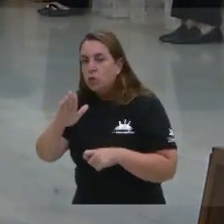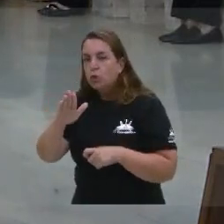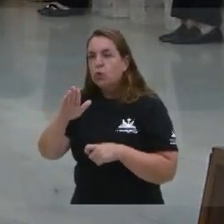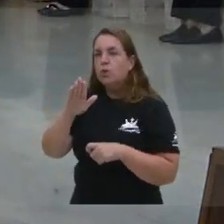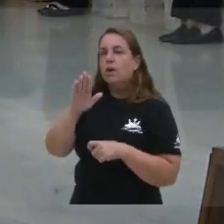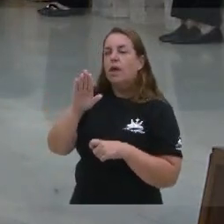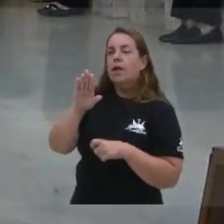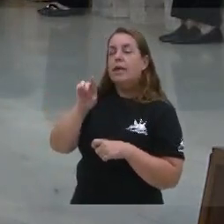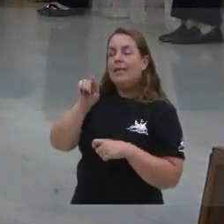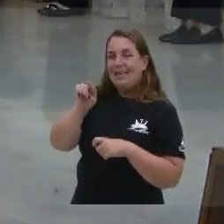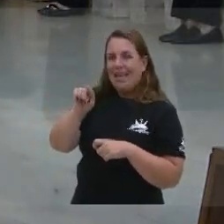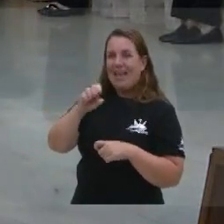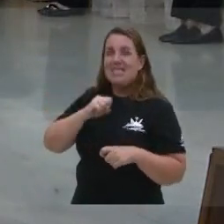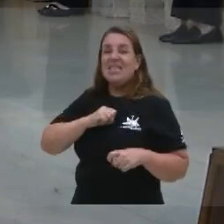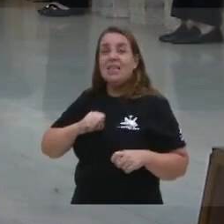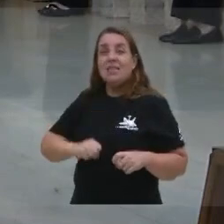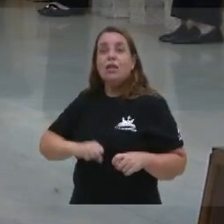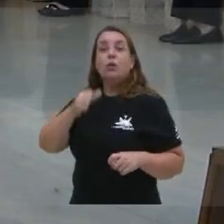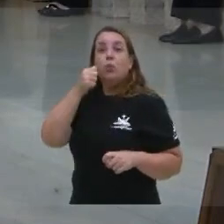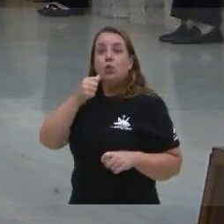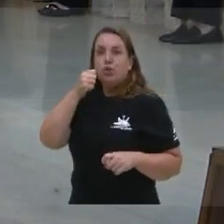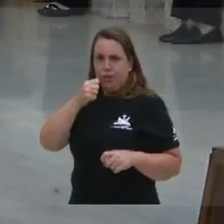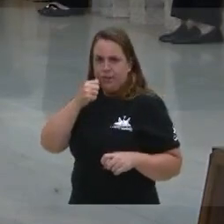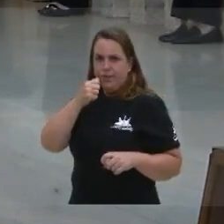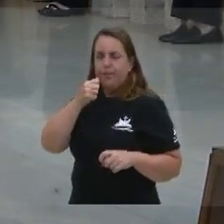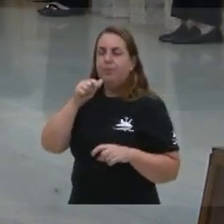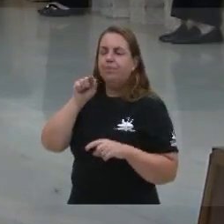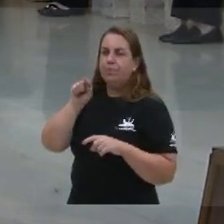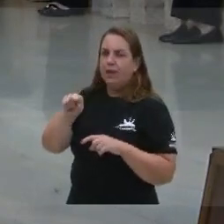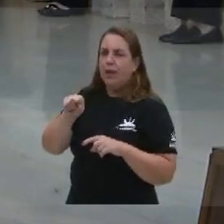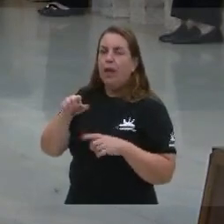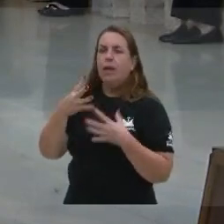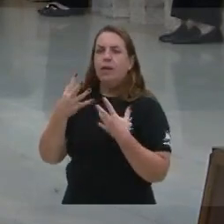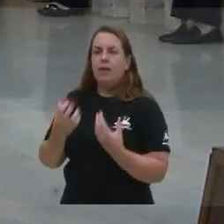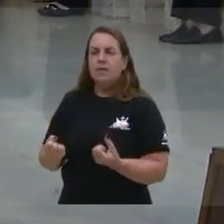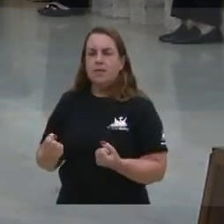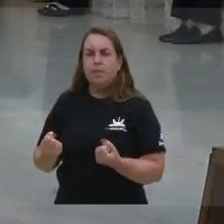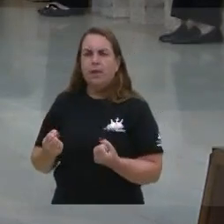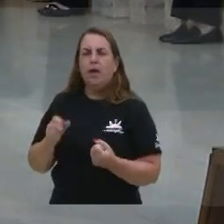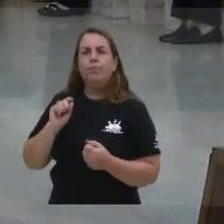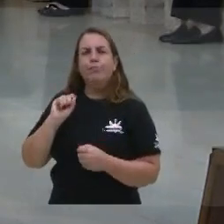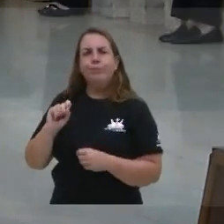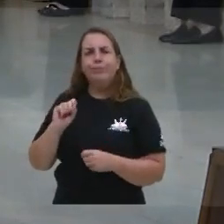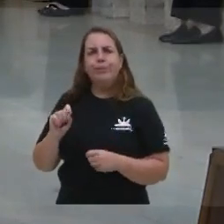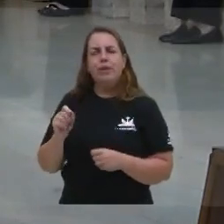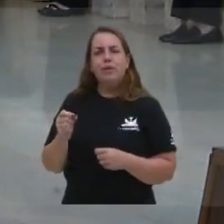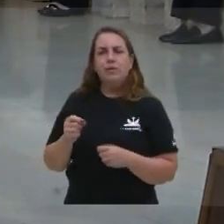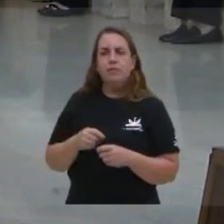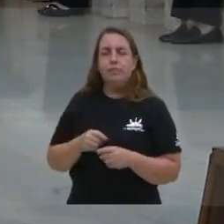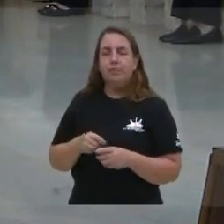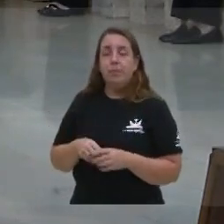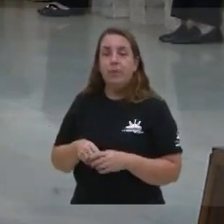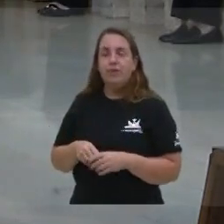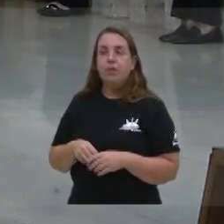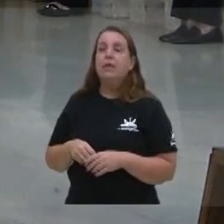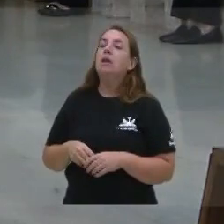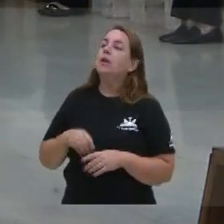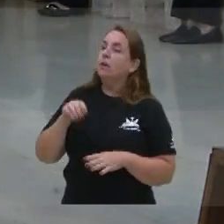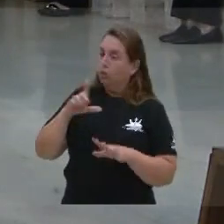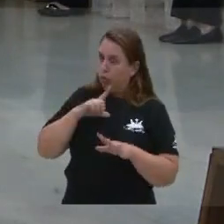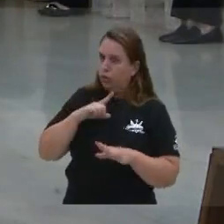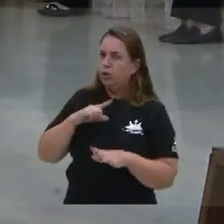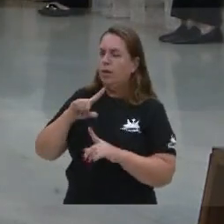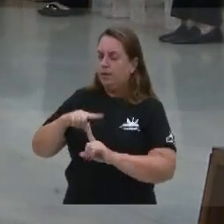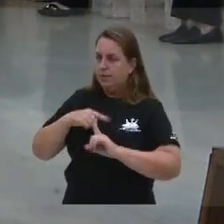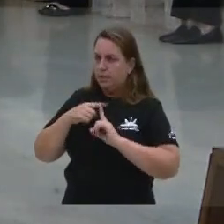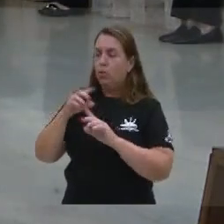de Afrodite. E Paulo descobriu que tinha cristãos de Corinto que continuavam a ter